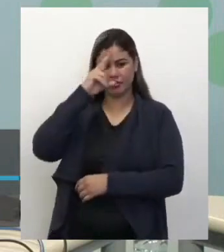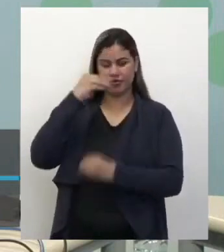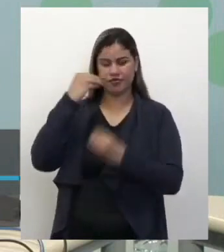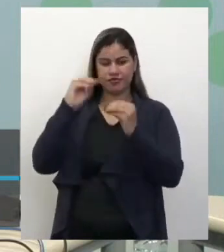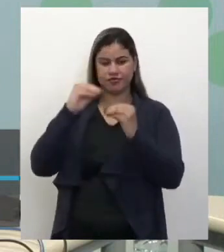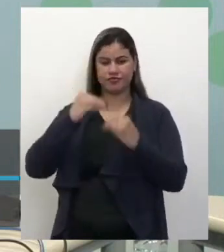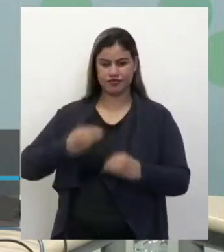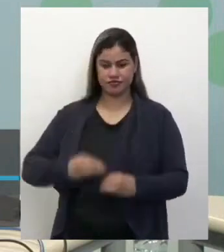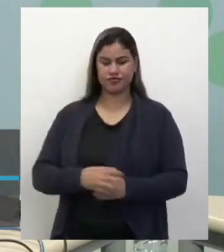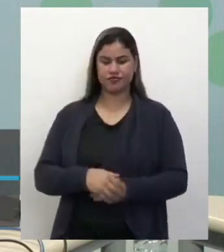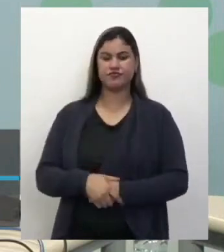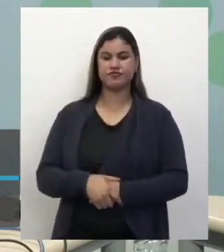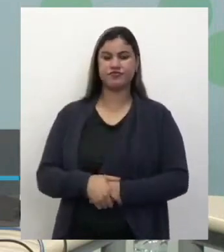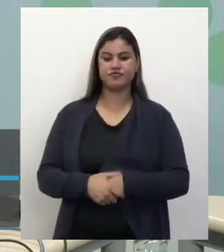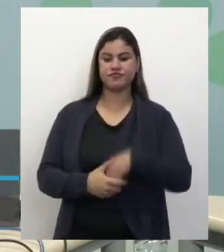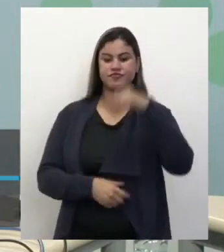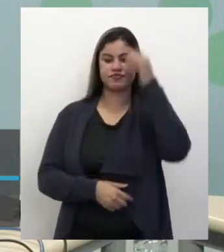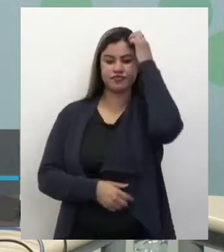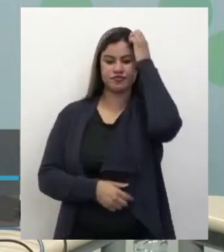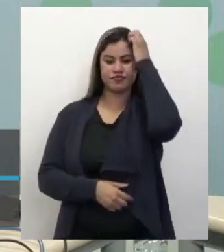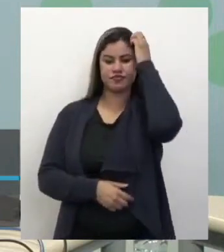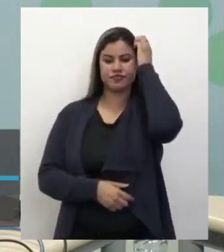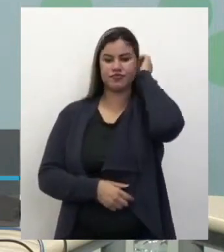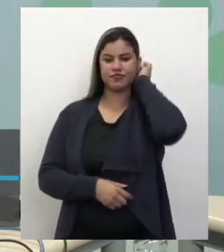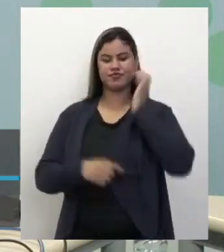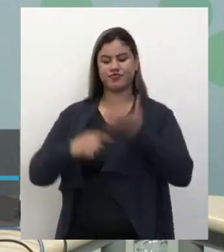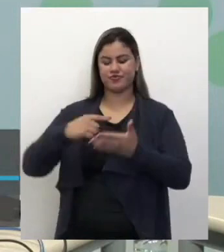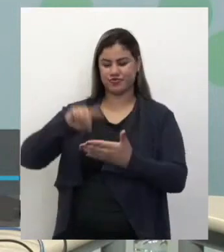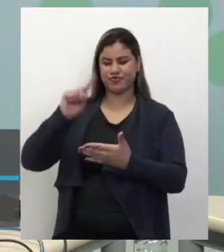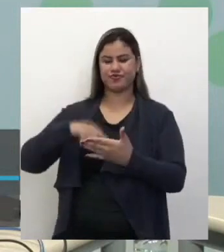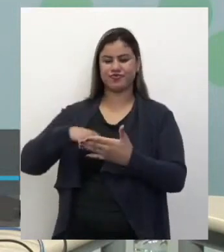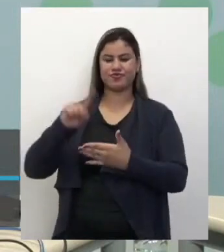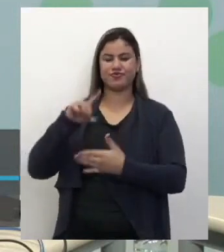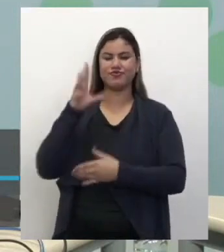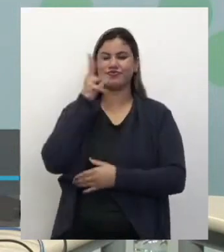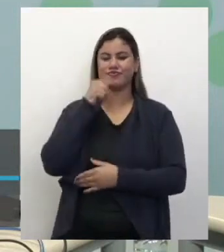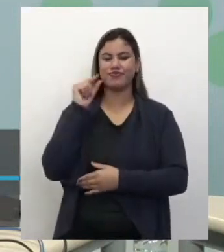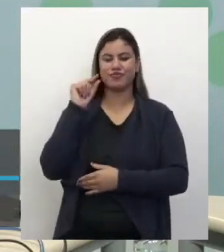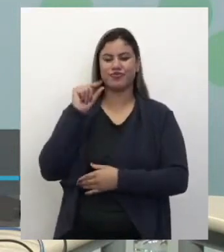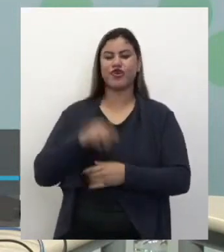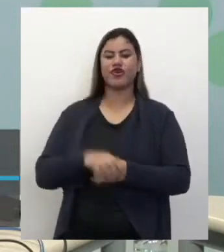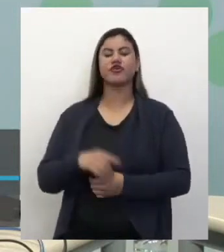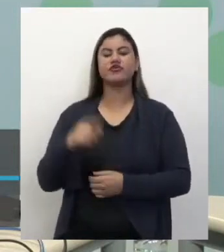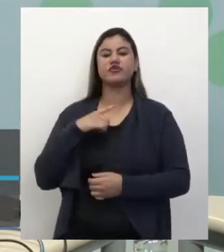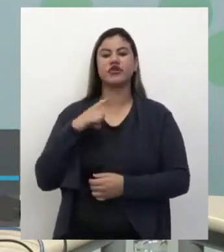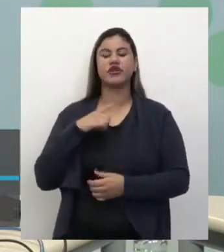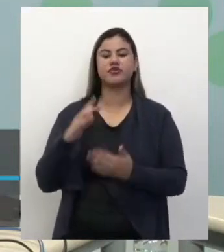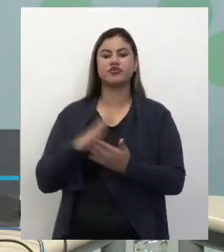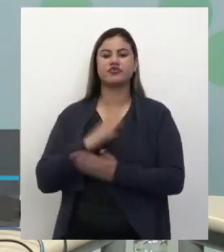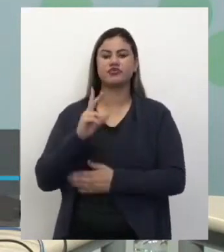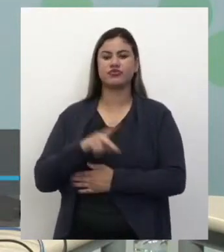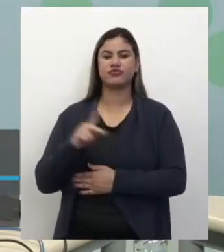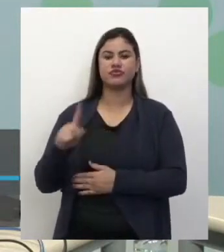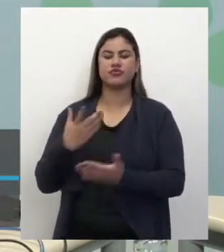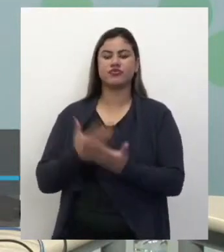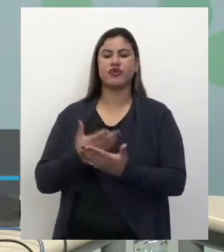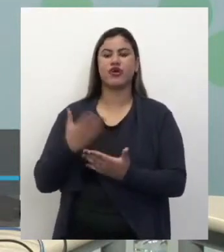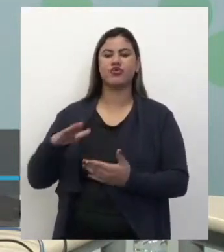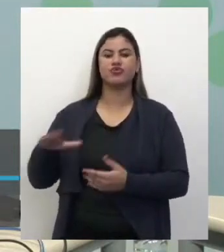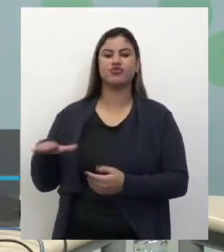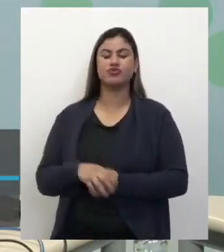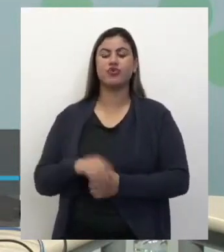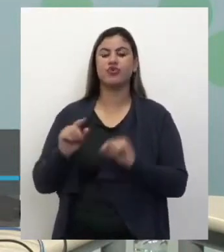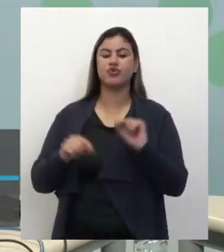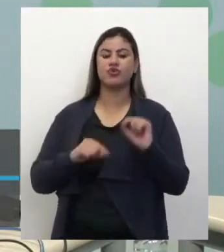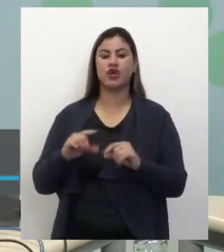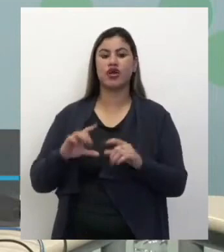para a gente, tá subindo aos poucos aqui, a gente tem a participação dos professores e alunos. Conjunções,